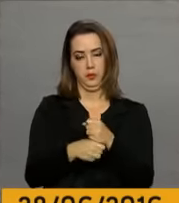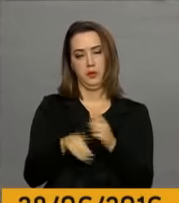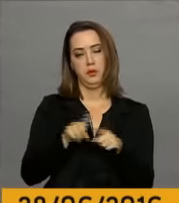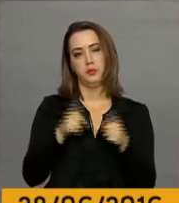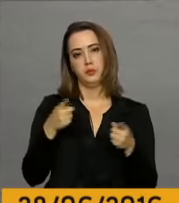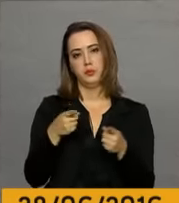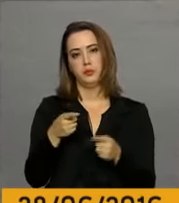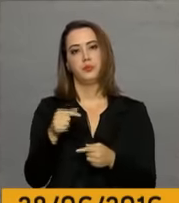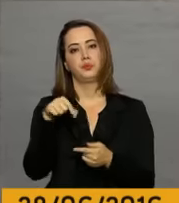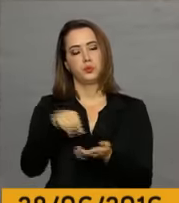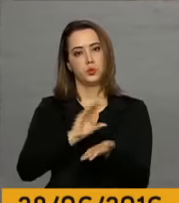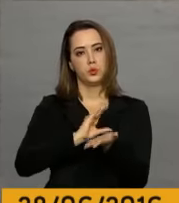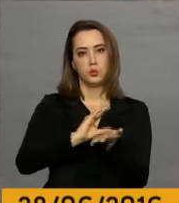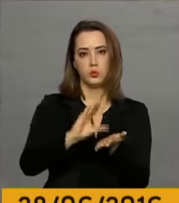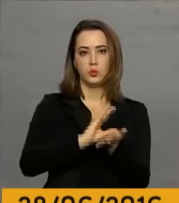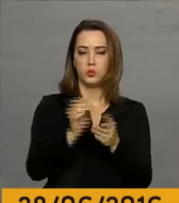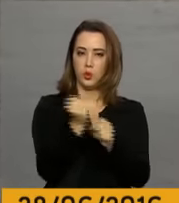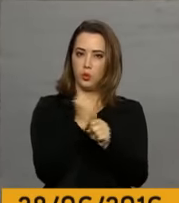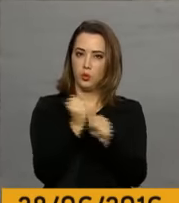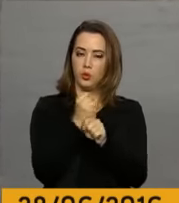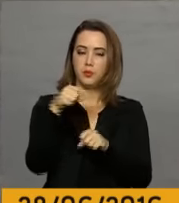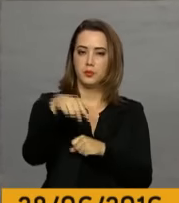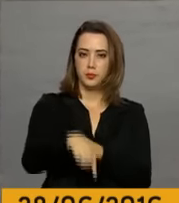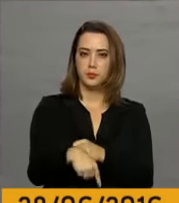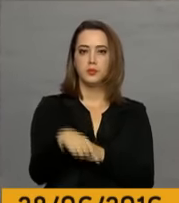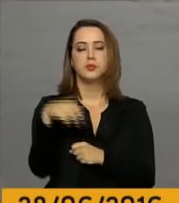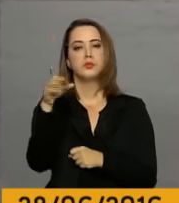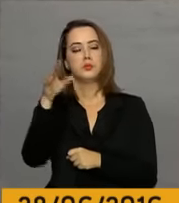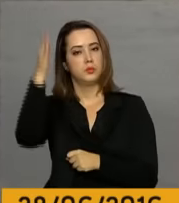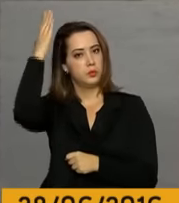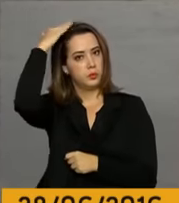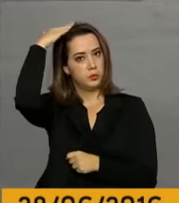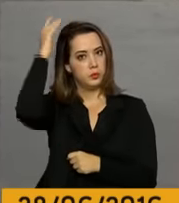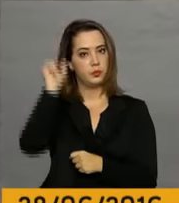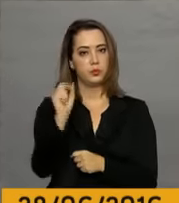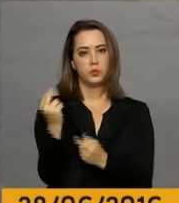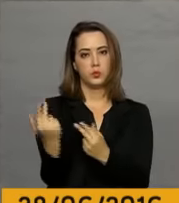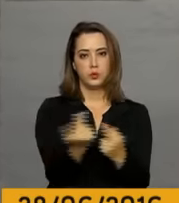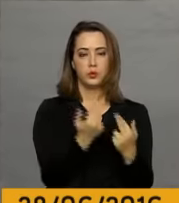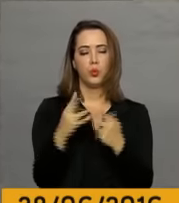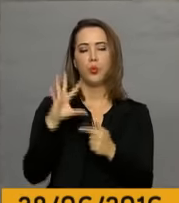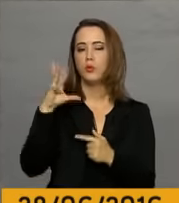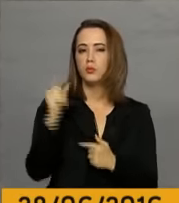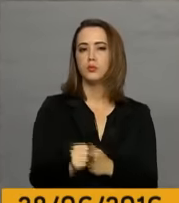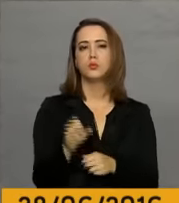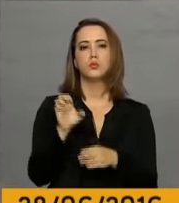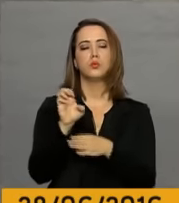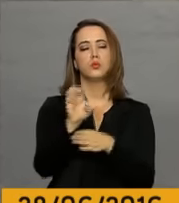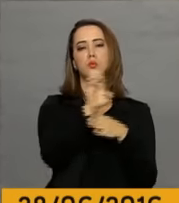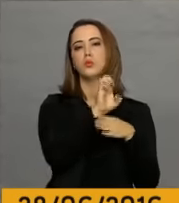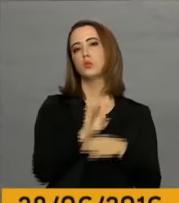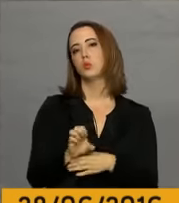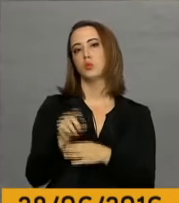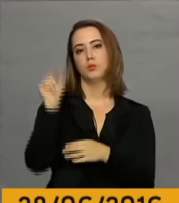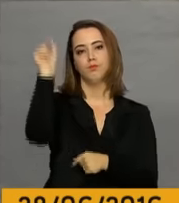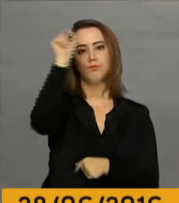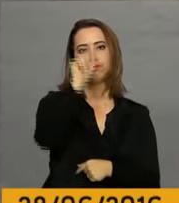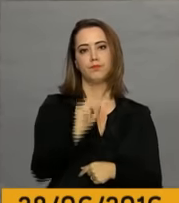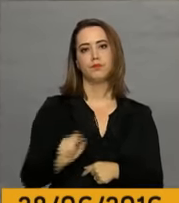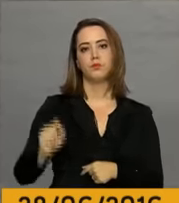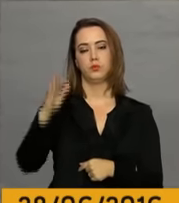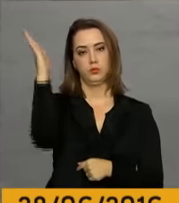aqui no estado do Paraná e de igual maneira Isto vai acontecer em todos os estados